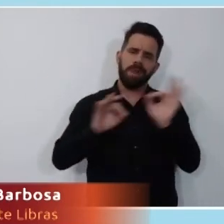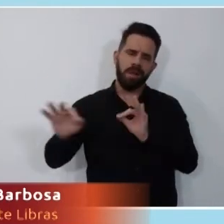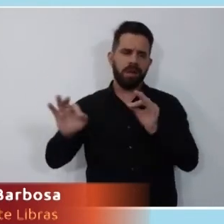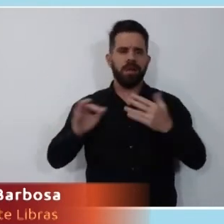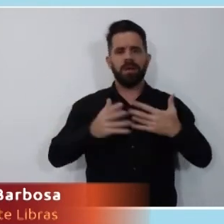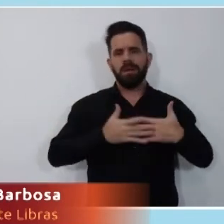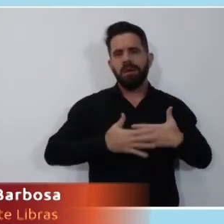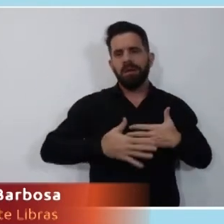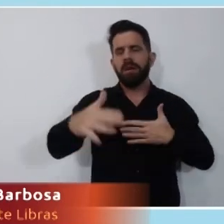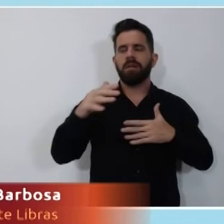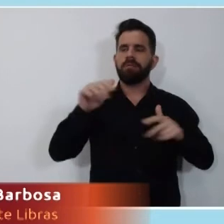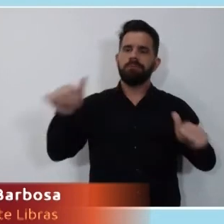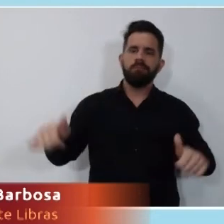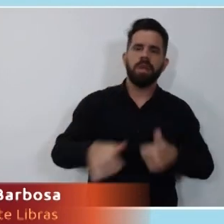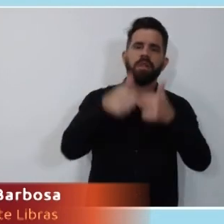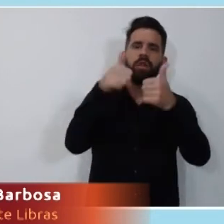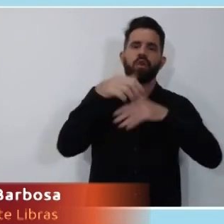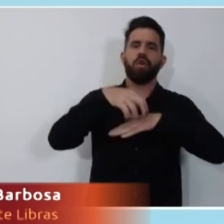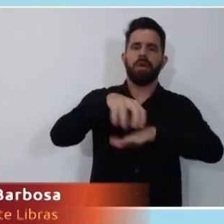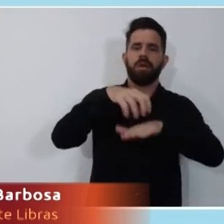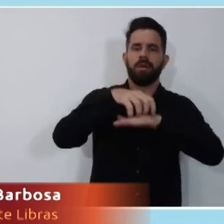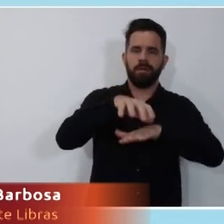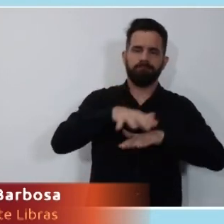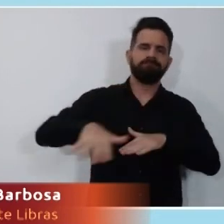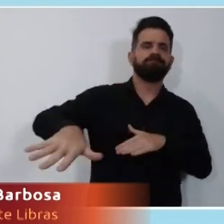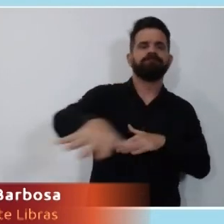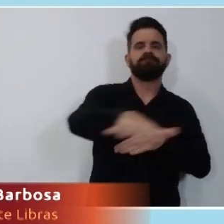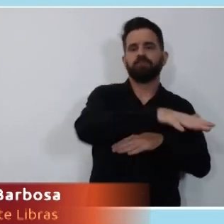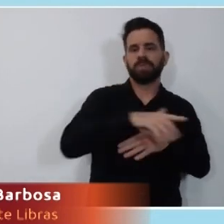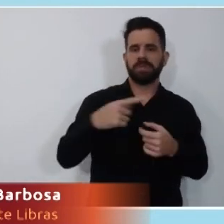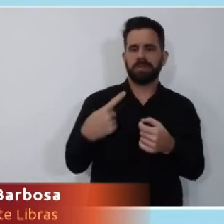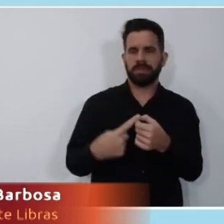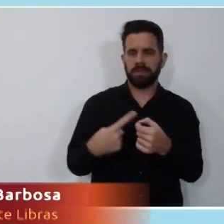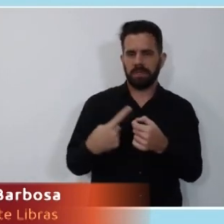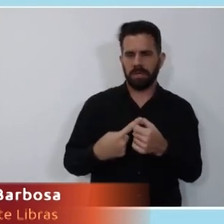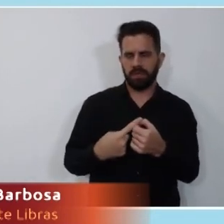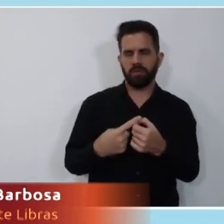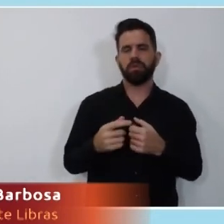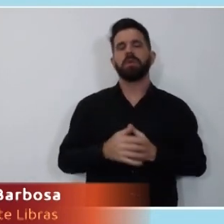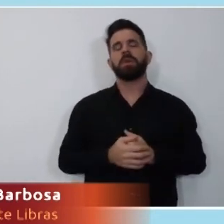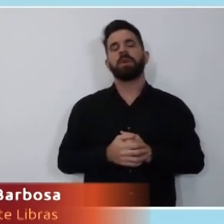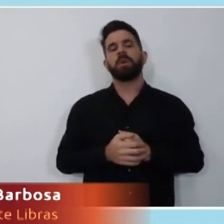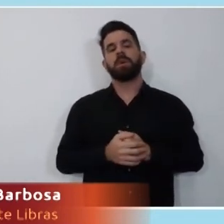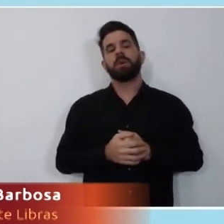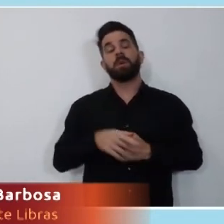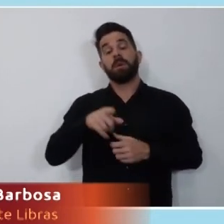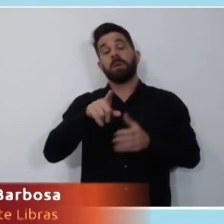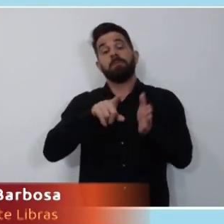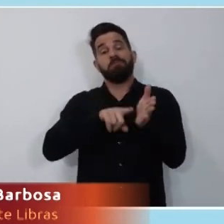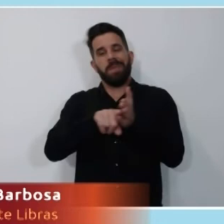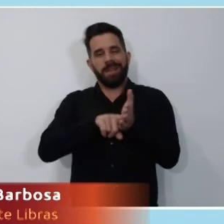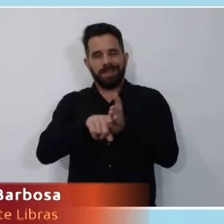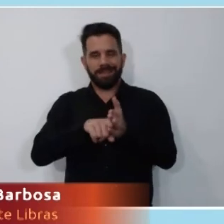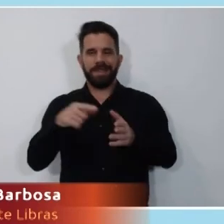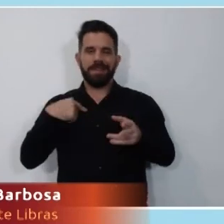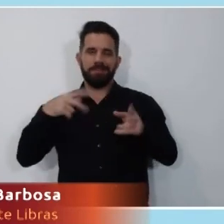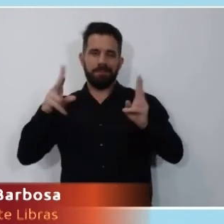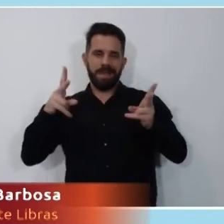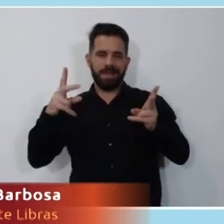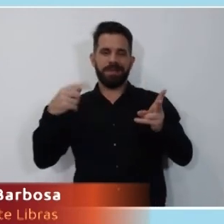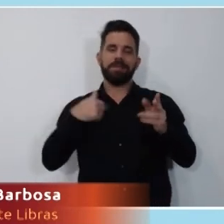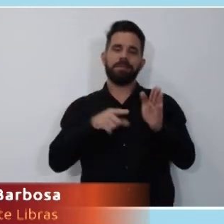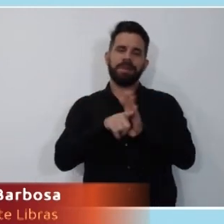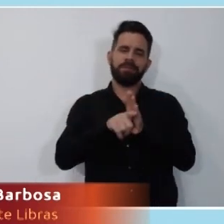entender e enfrentar os problemas da mobilidade urbana na cidade. Além dessa pesquisa de origem e destino, que eu insisto